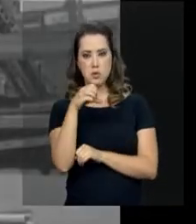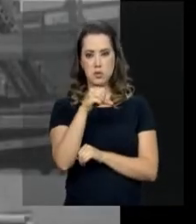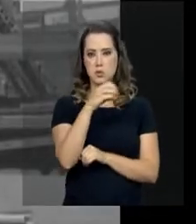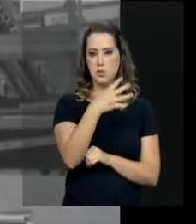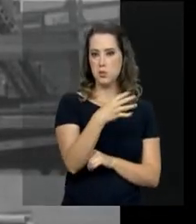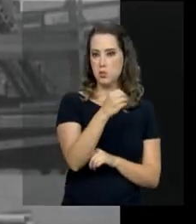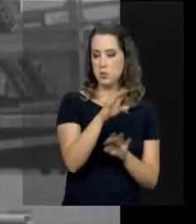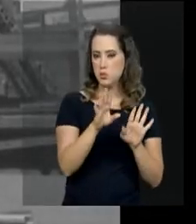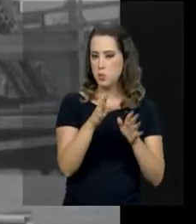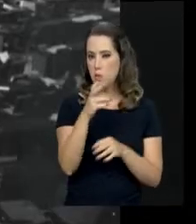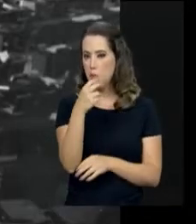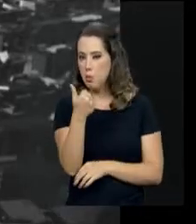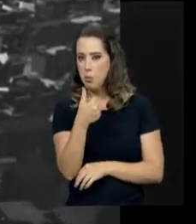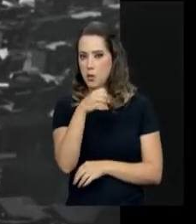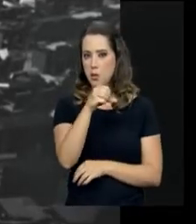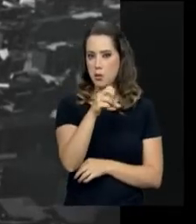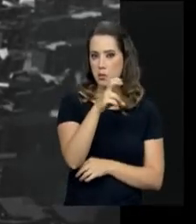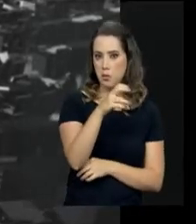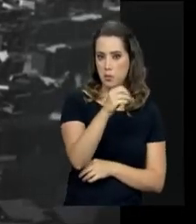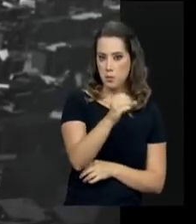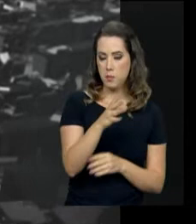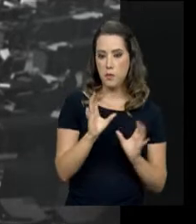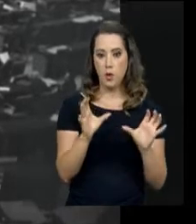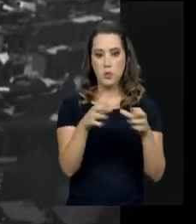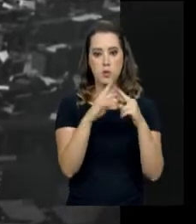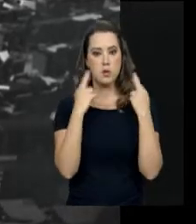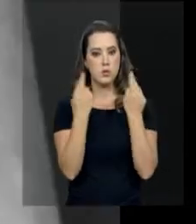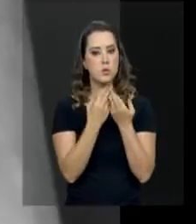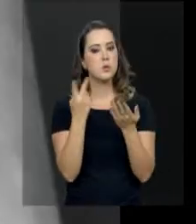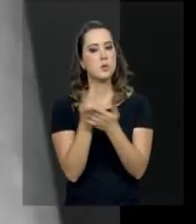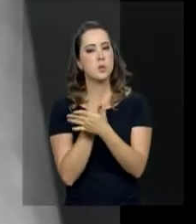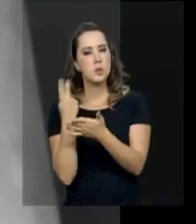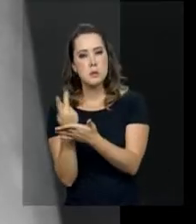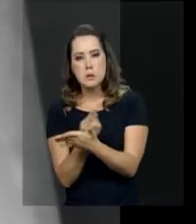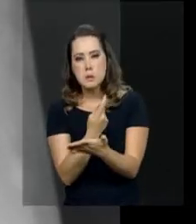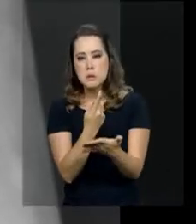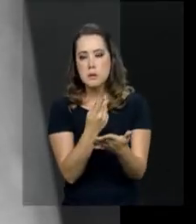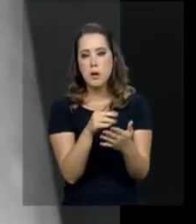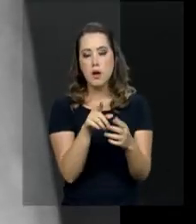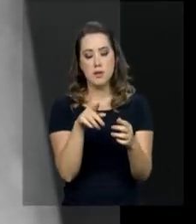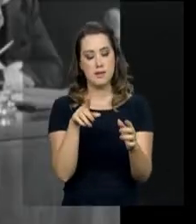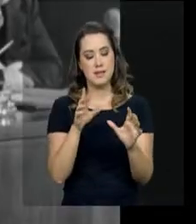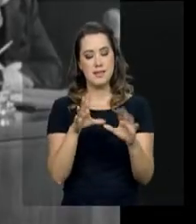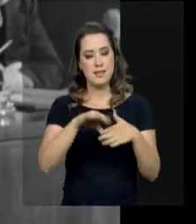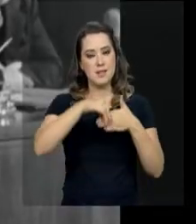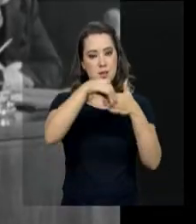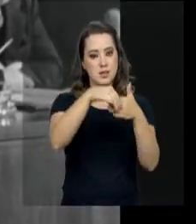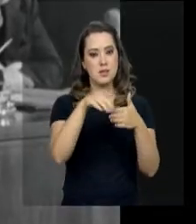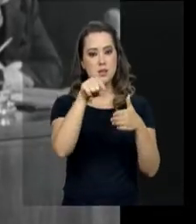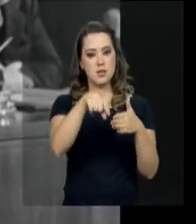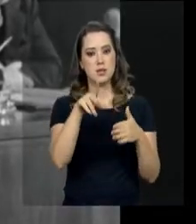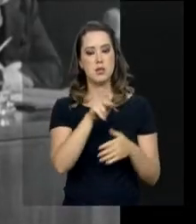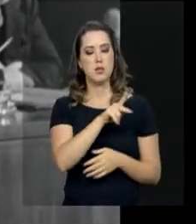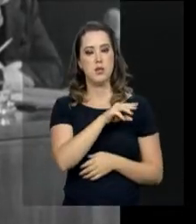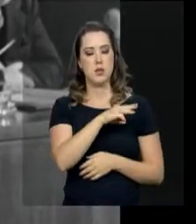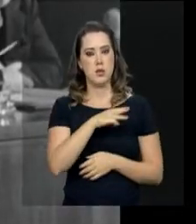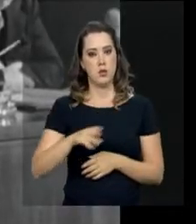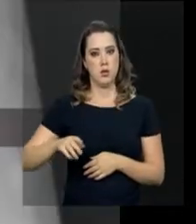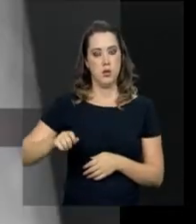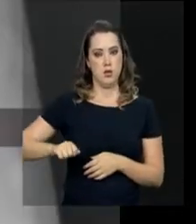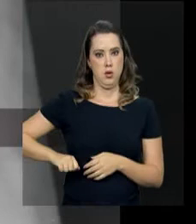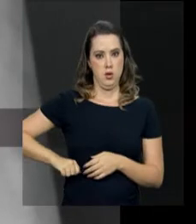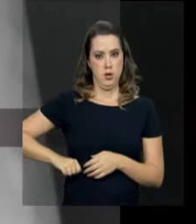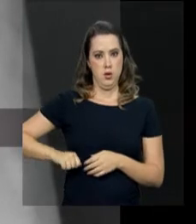começo dos anos 50, as Assembleias Gerais já ocorriam com a liderança de um brasileiro, o diplomata Oswaldo